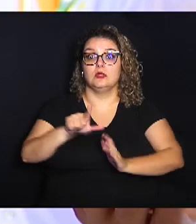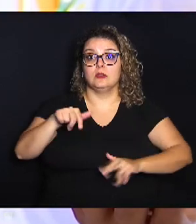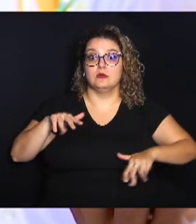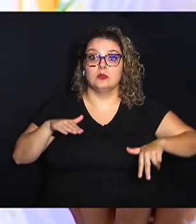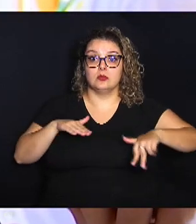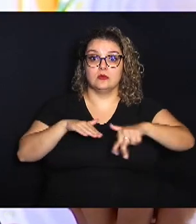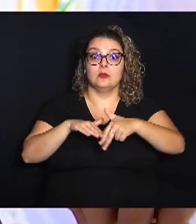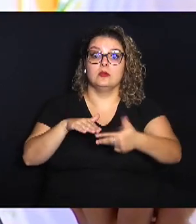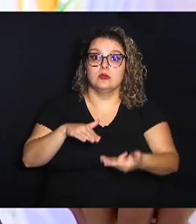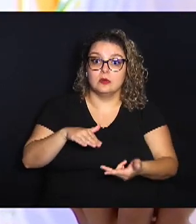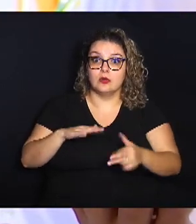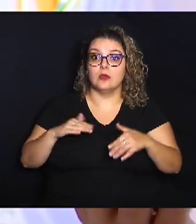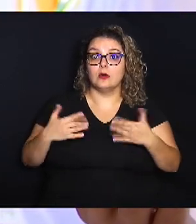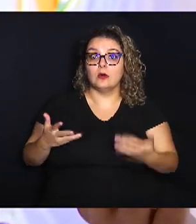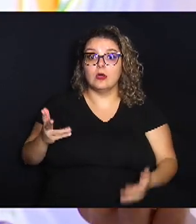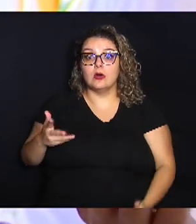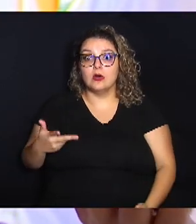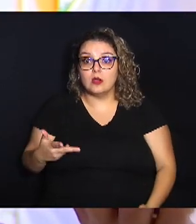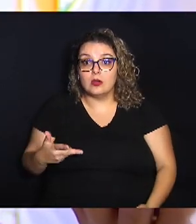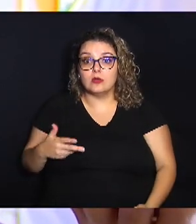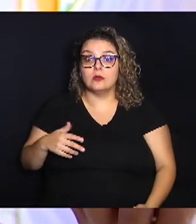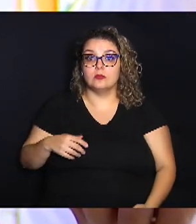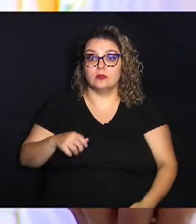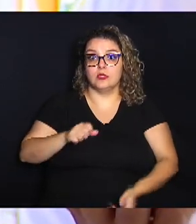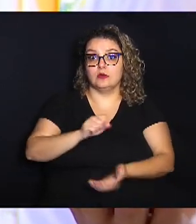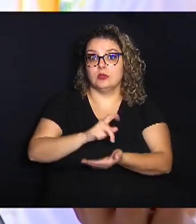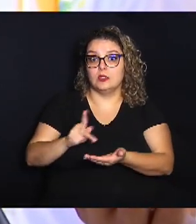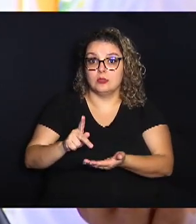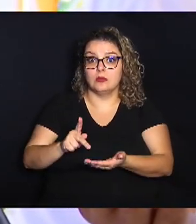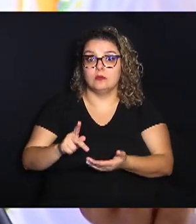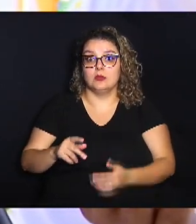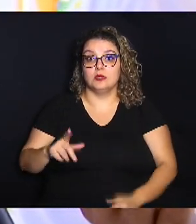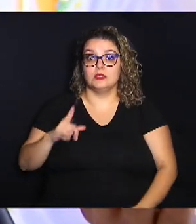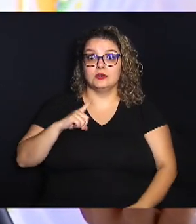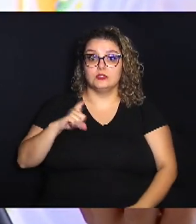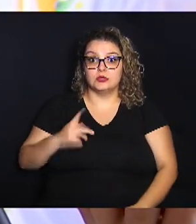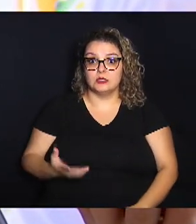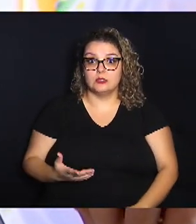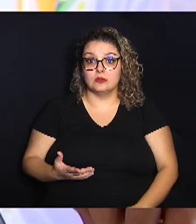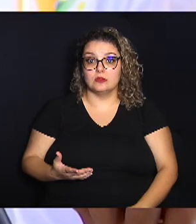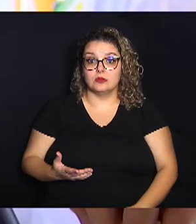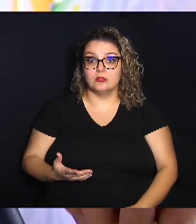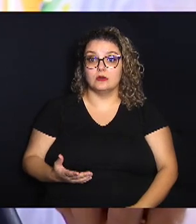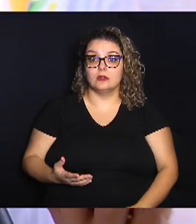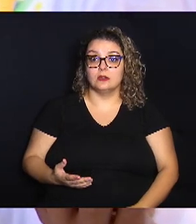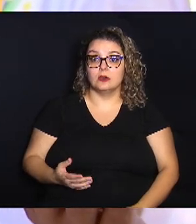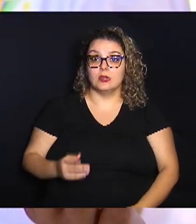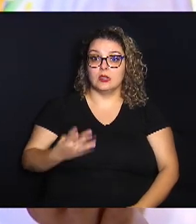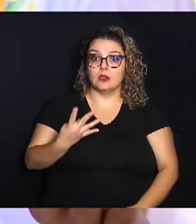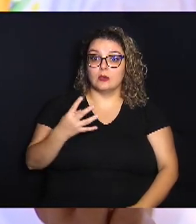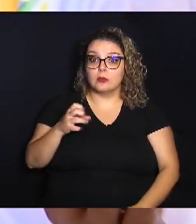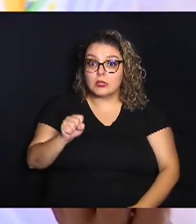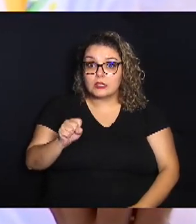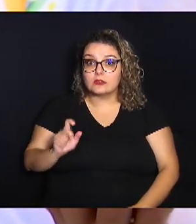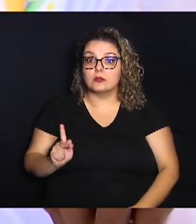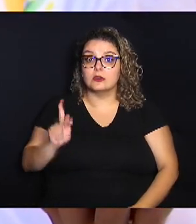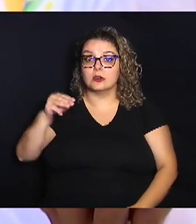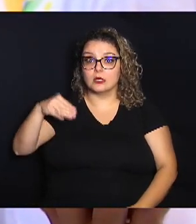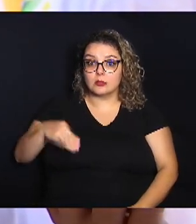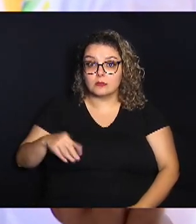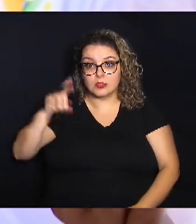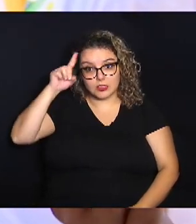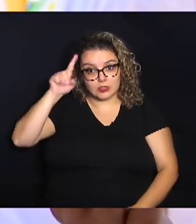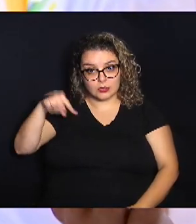foi qual a velocidade que o transporte por aplicativo, o transportador estava. Ele estava a 48 km por hora. No dia